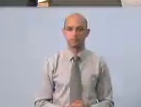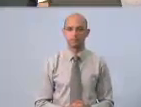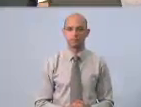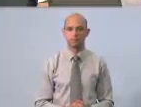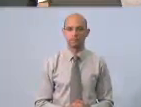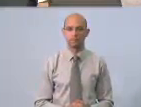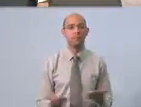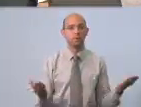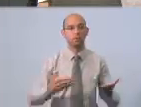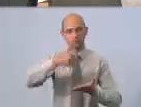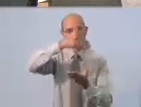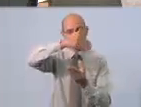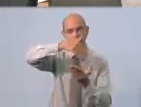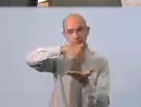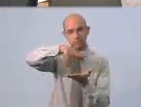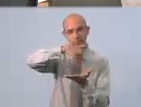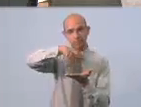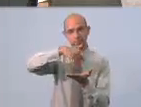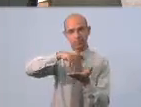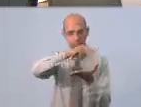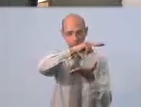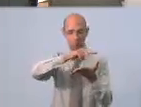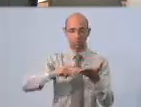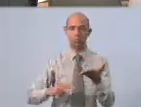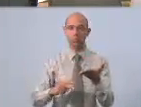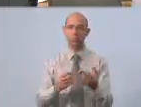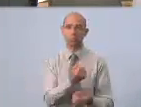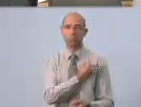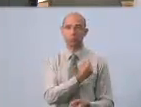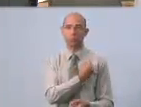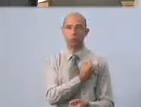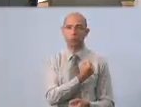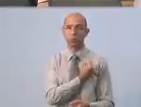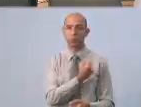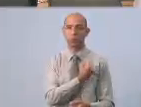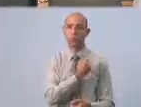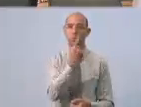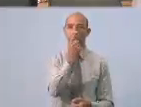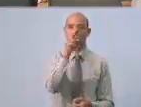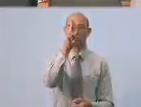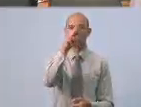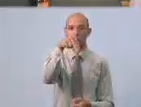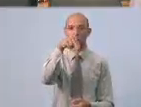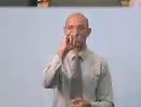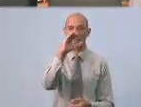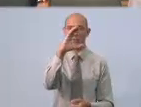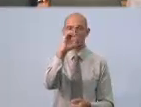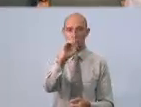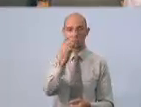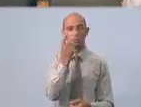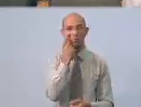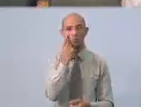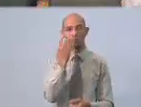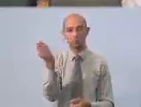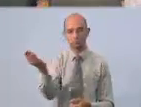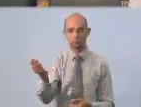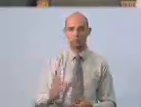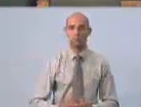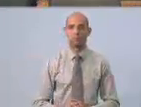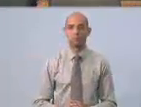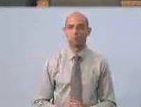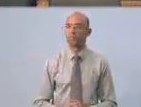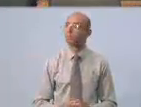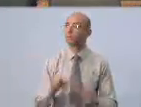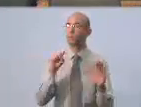Senhor secretário, para a leitura do item único do grande expediente.